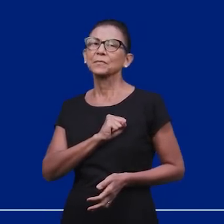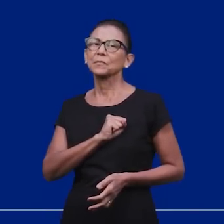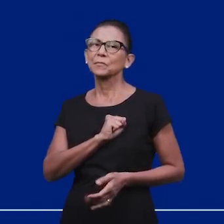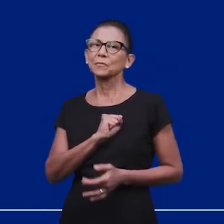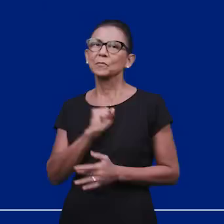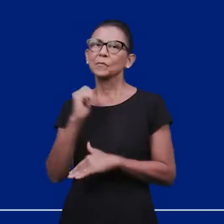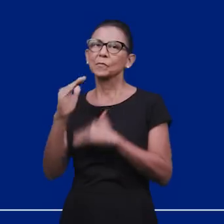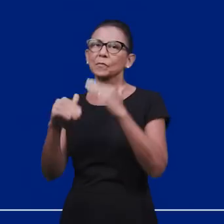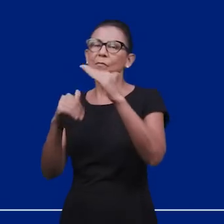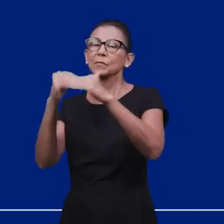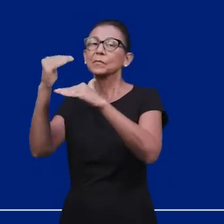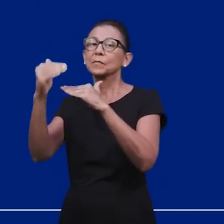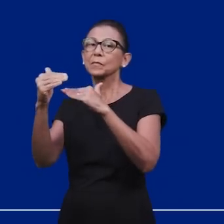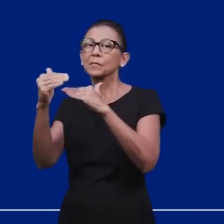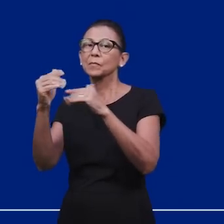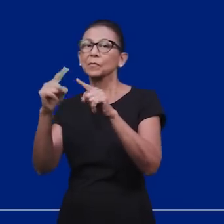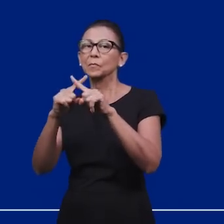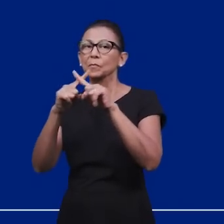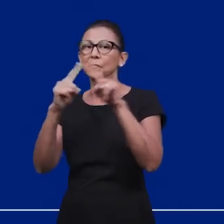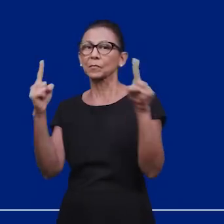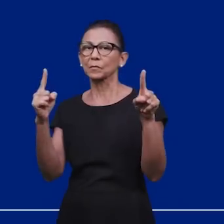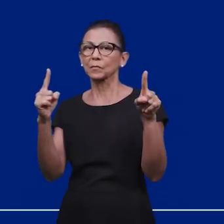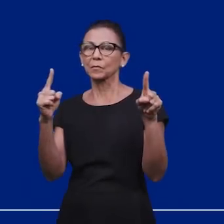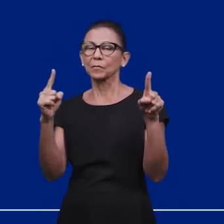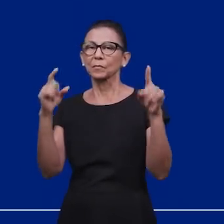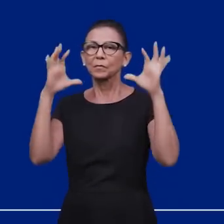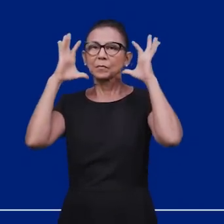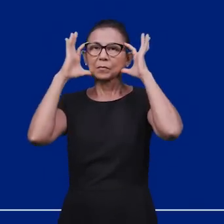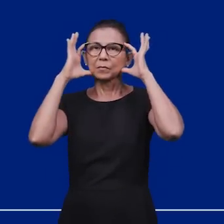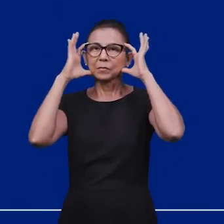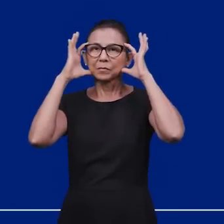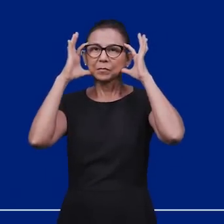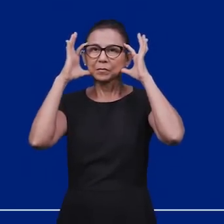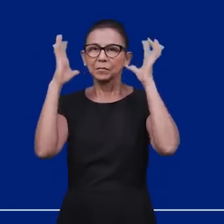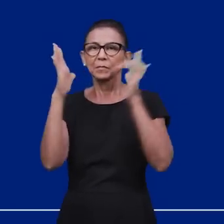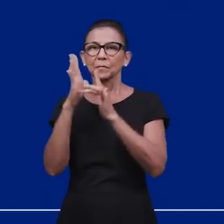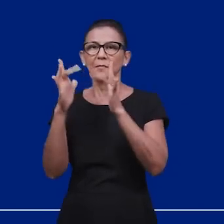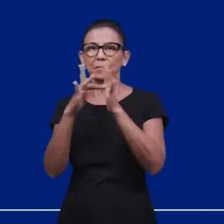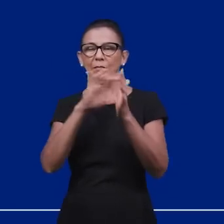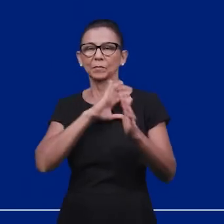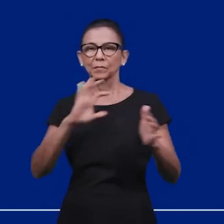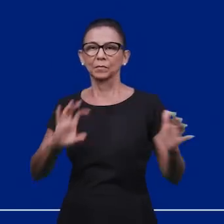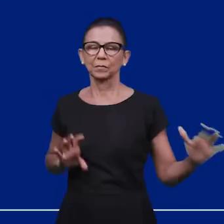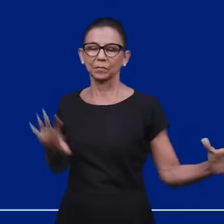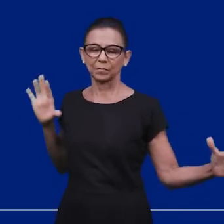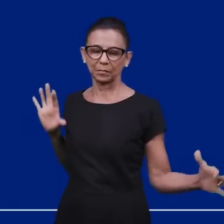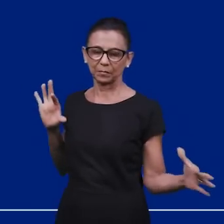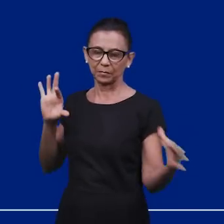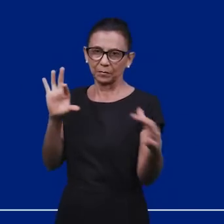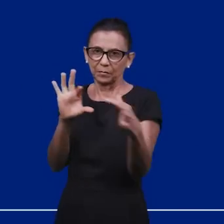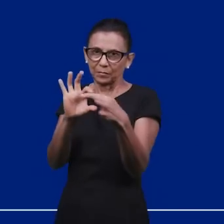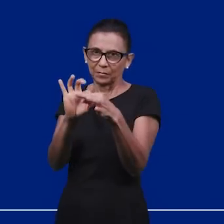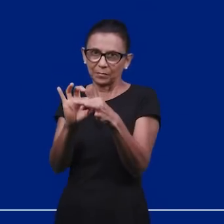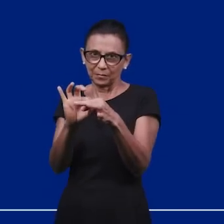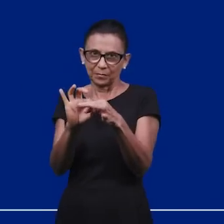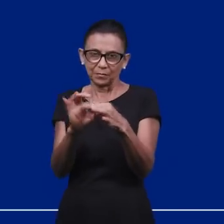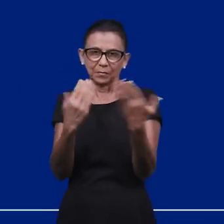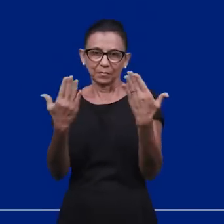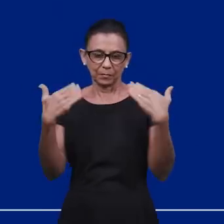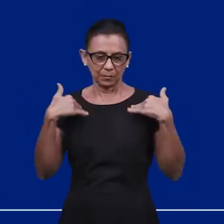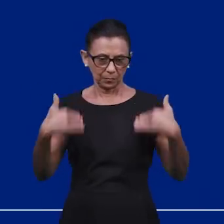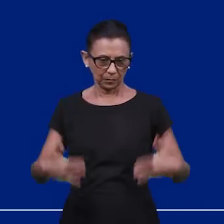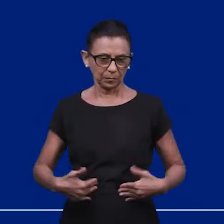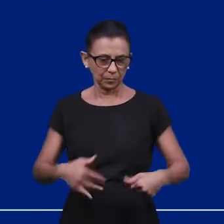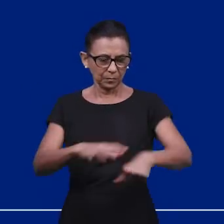que é a cabeça, Cristo, do qual todo o corpo bem ajustado e ligado pelo auxílio de todas as